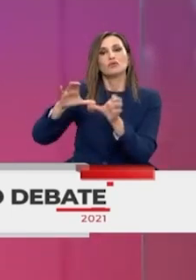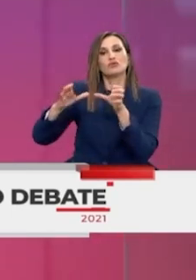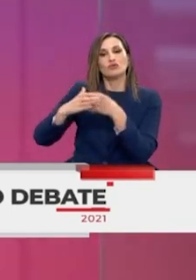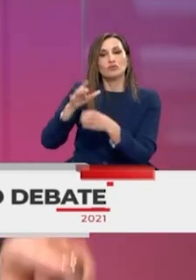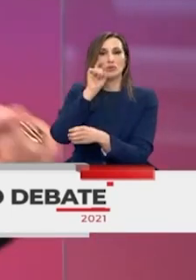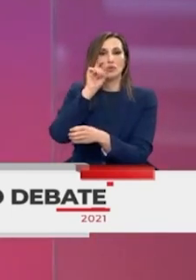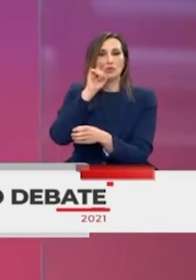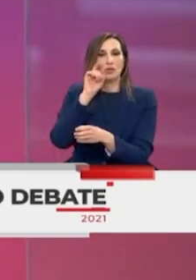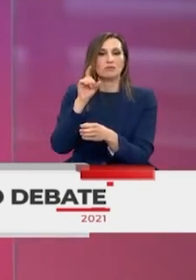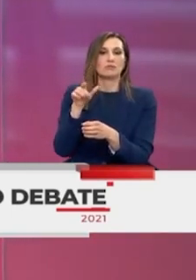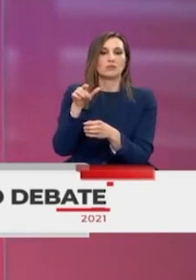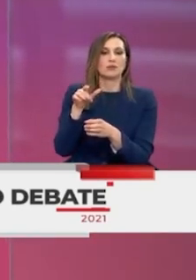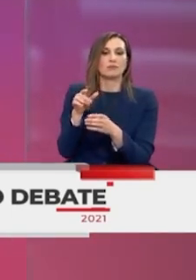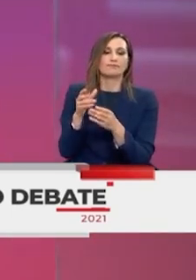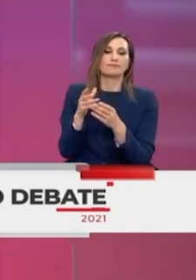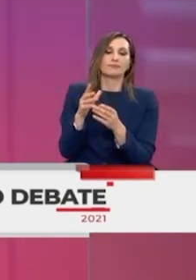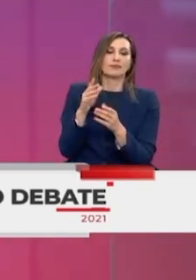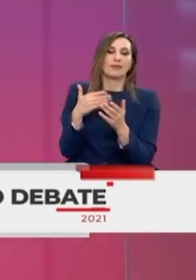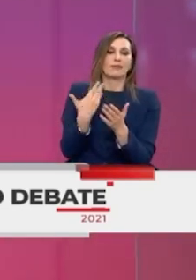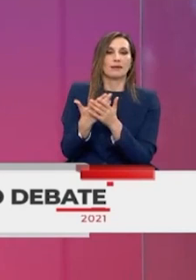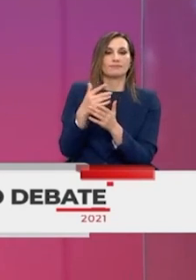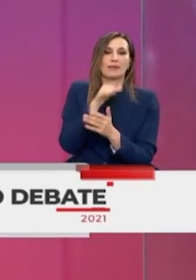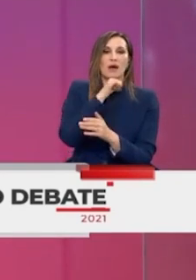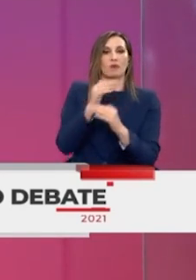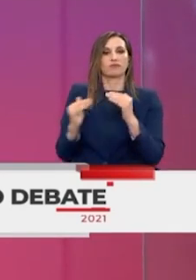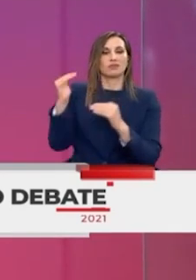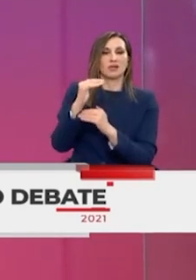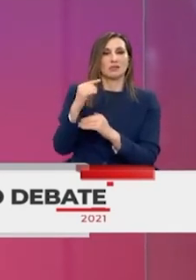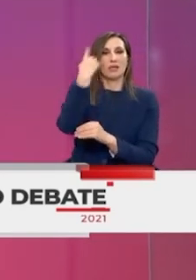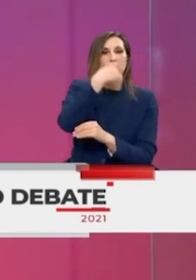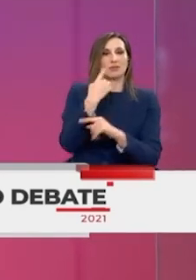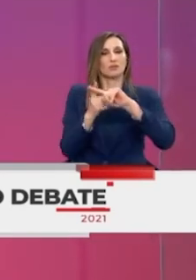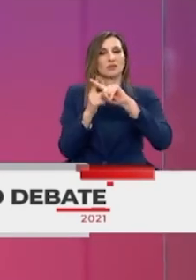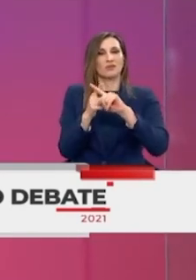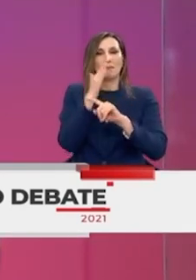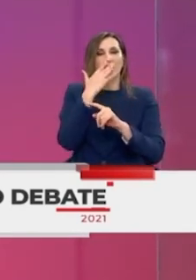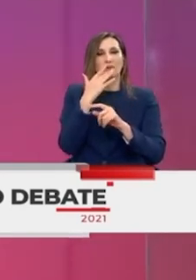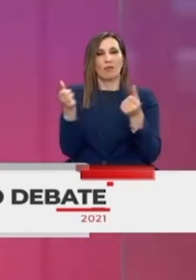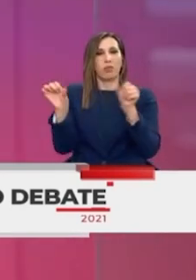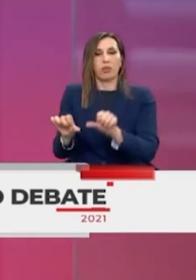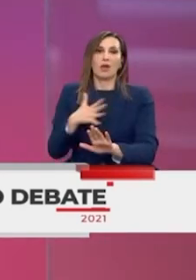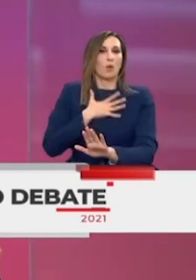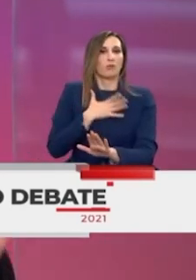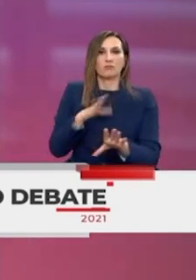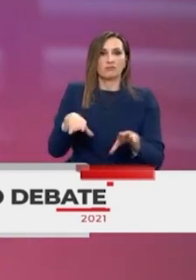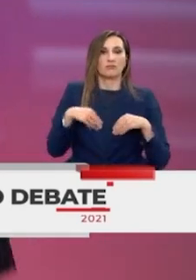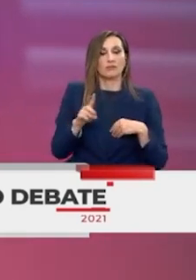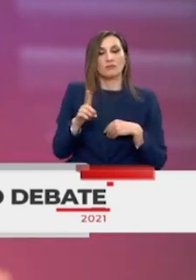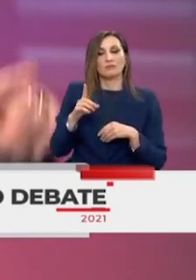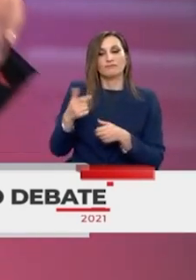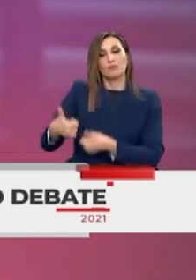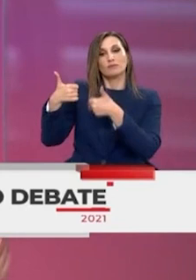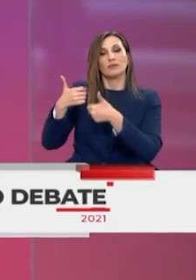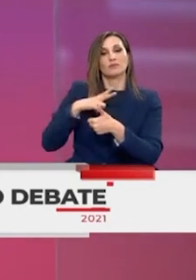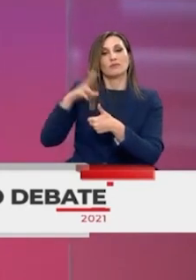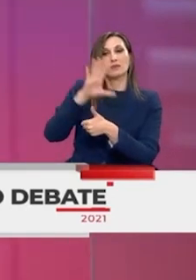de Segurança, de uma maneira que retira a autoridade e retira a credibilidade a essas próprias forças de segurança. Isso são as autoridades nacionais